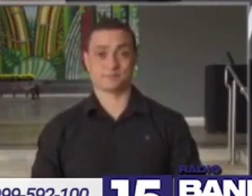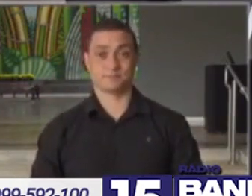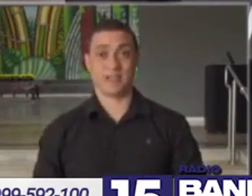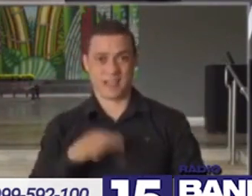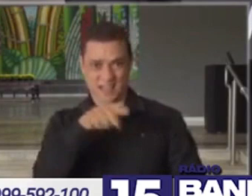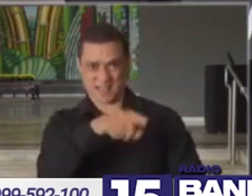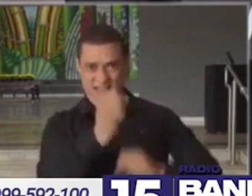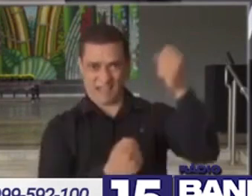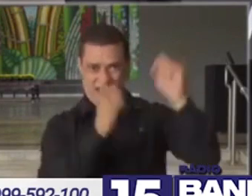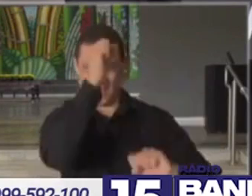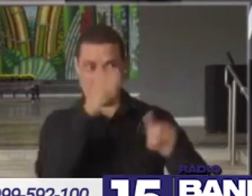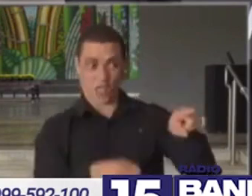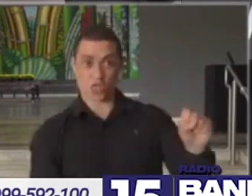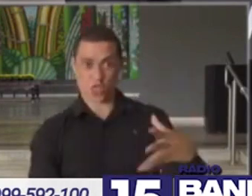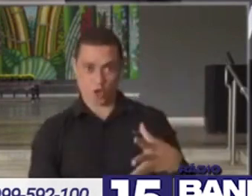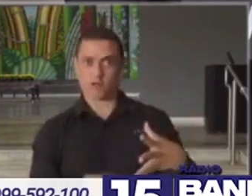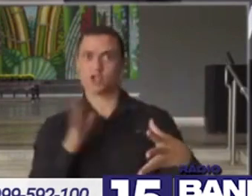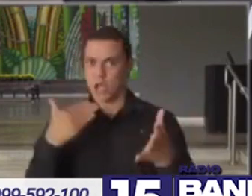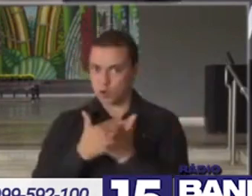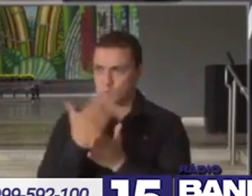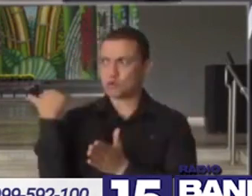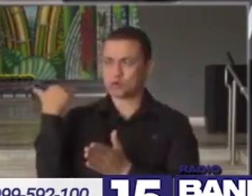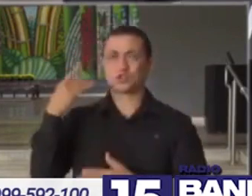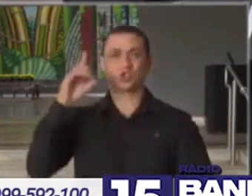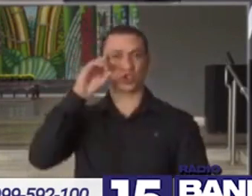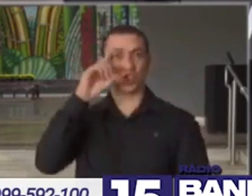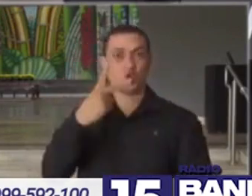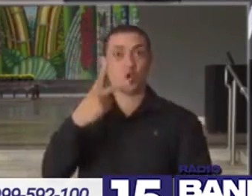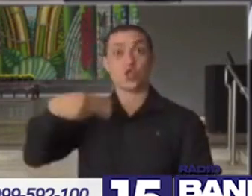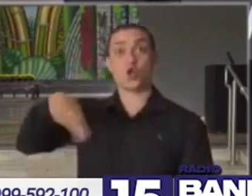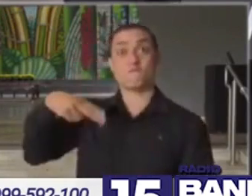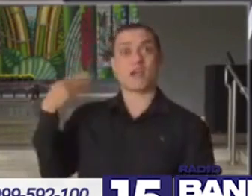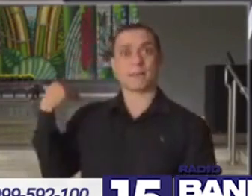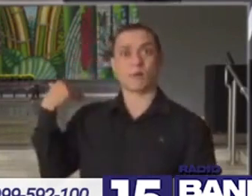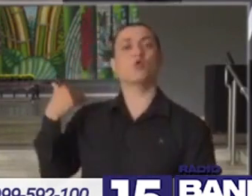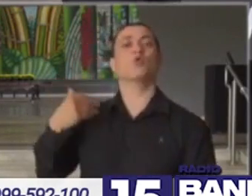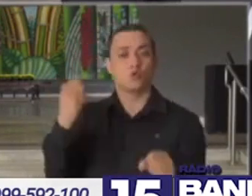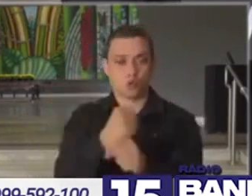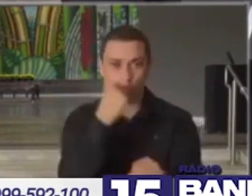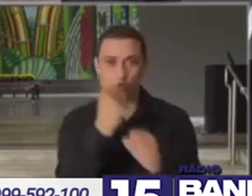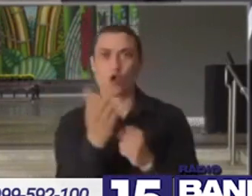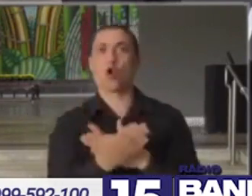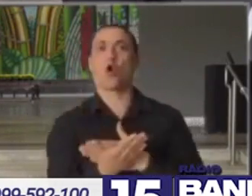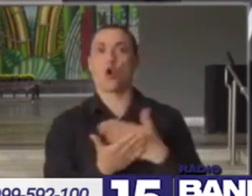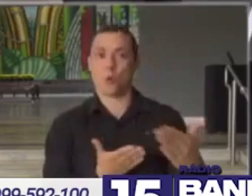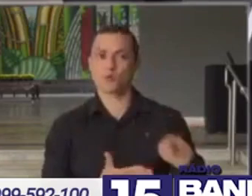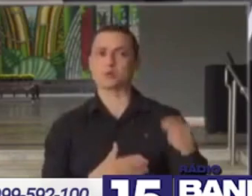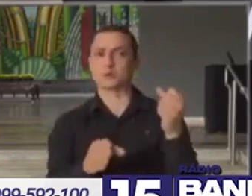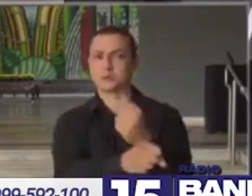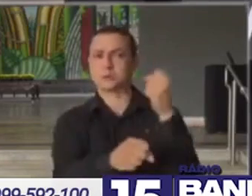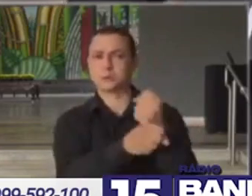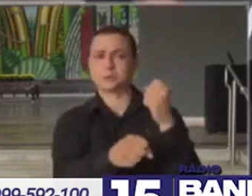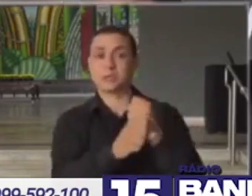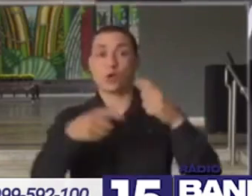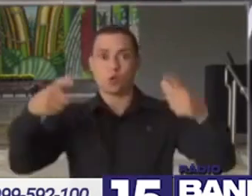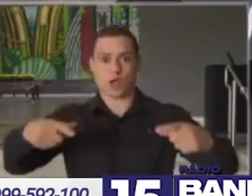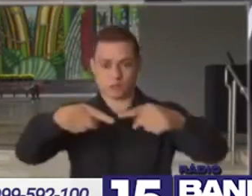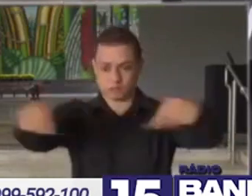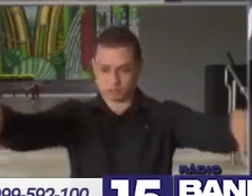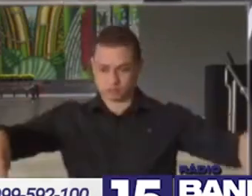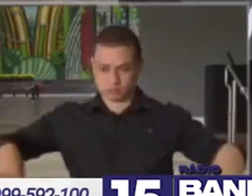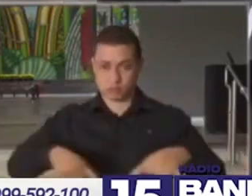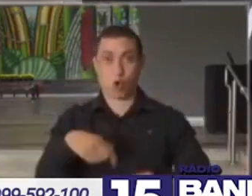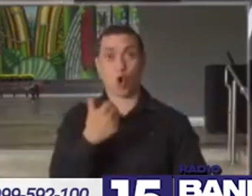apelo do governador do Estado de São Paulo para contribuírem nessa nova fábrica de vacinas contra a Covid-19.